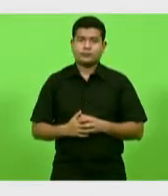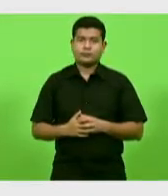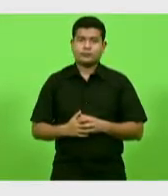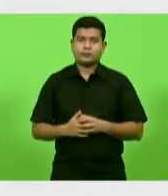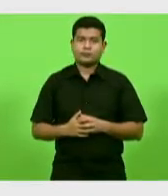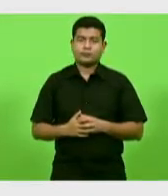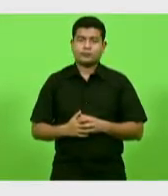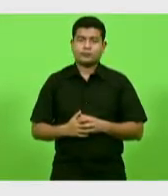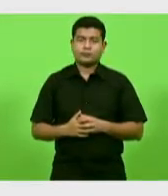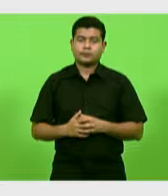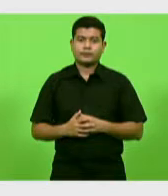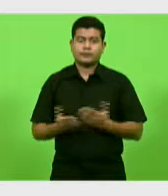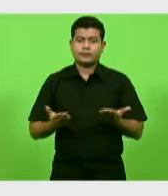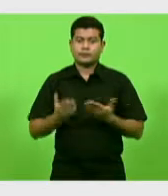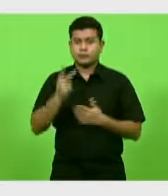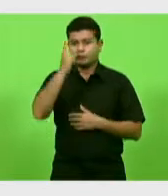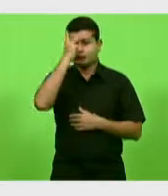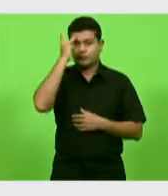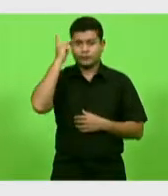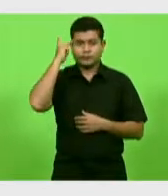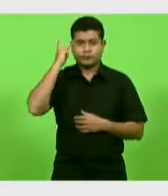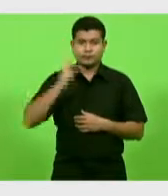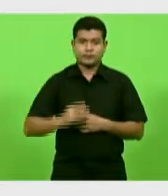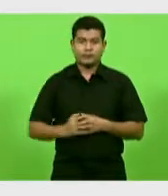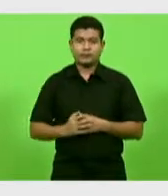Como vota Paulinha?